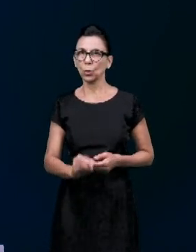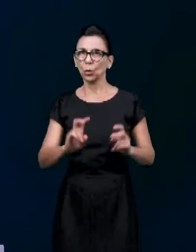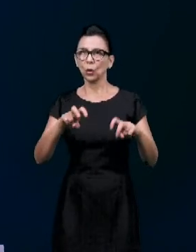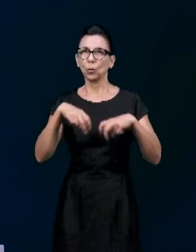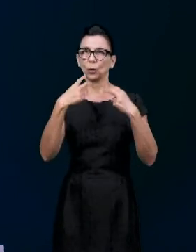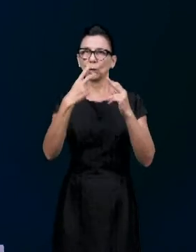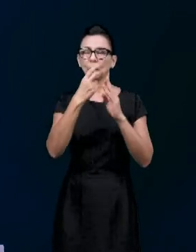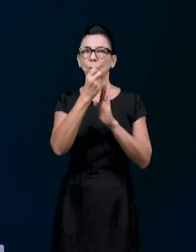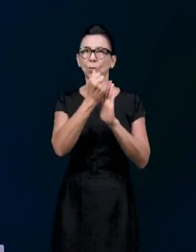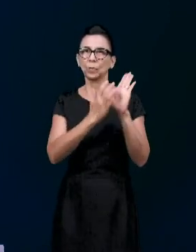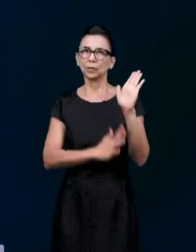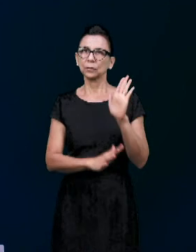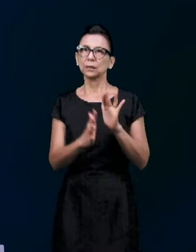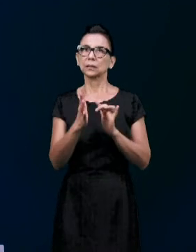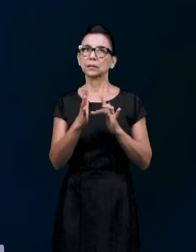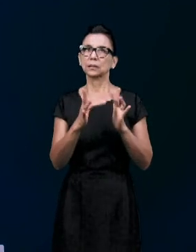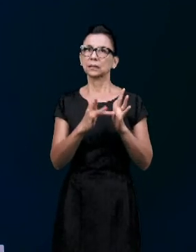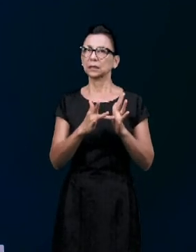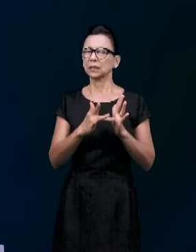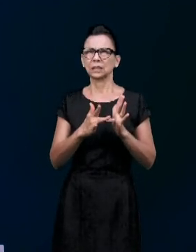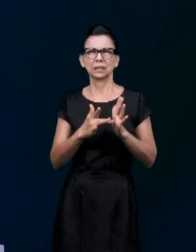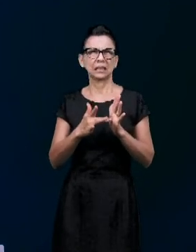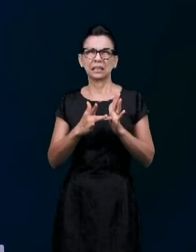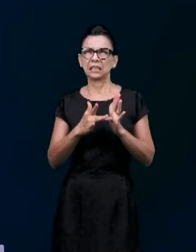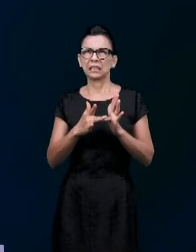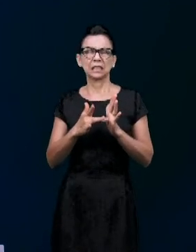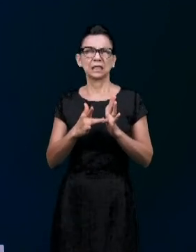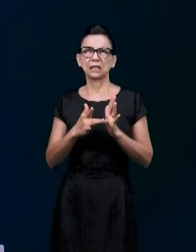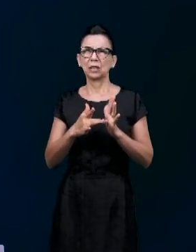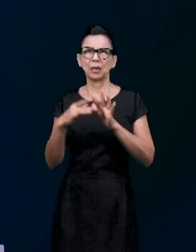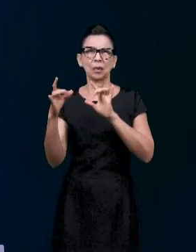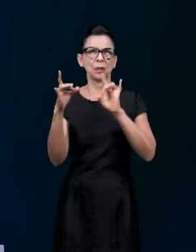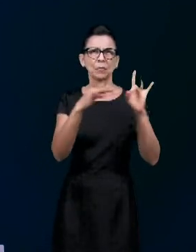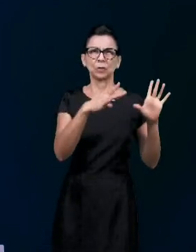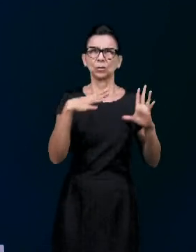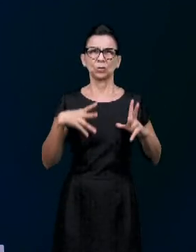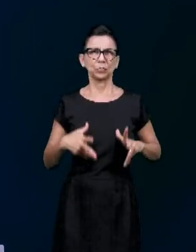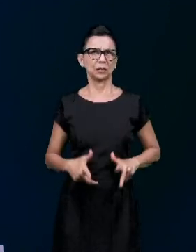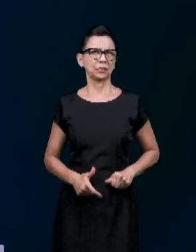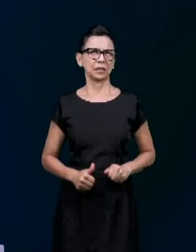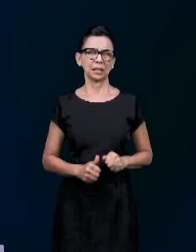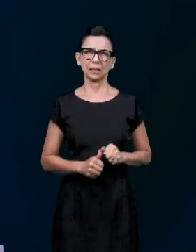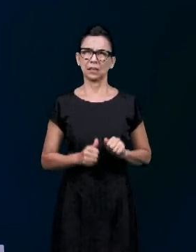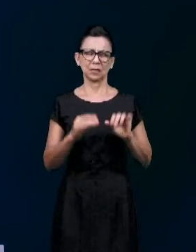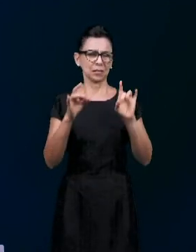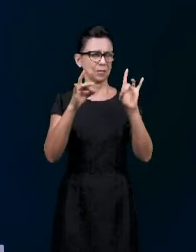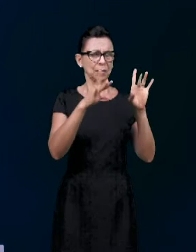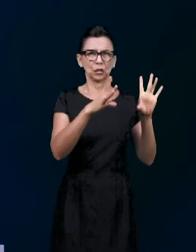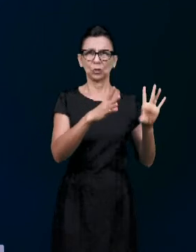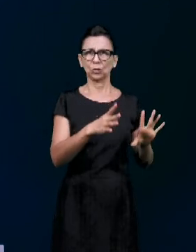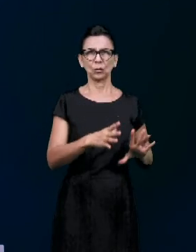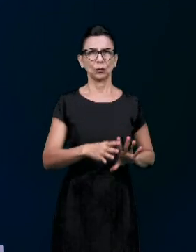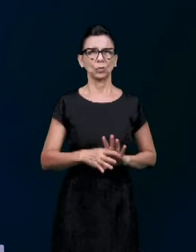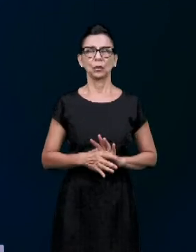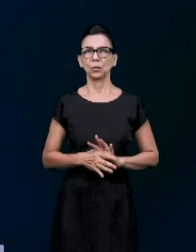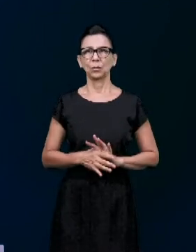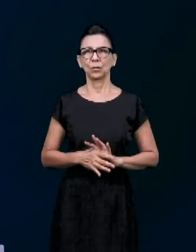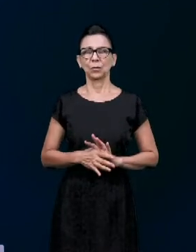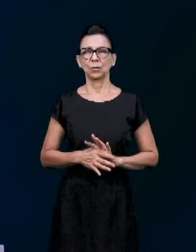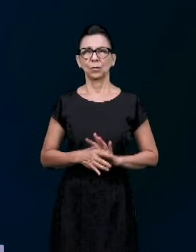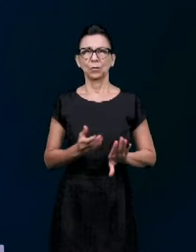Espírito, deixou de se purificar, deixou de buscar a Deus, deixou de buscar e lavar as suas vestiduras no sangue